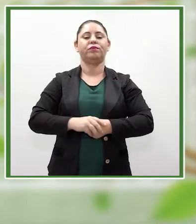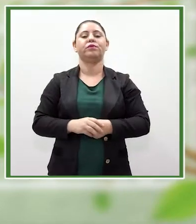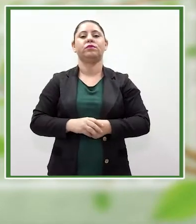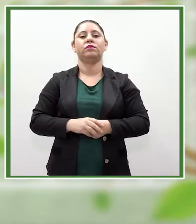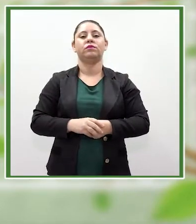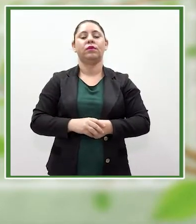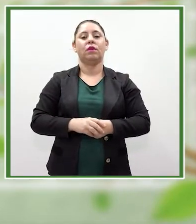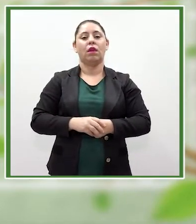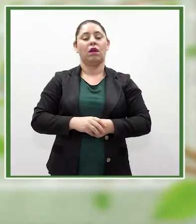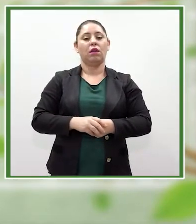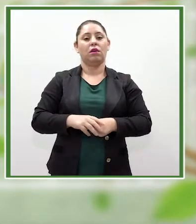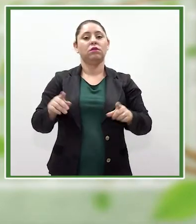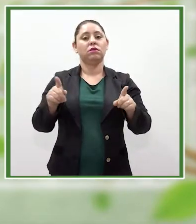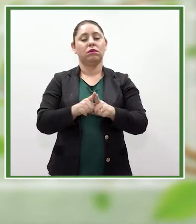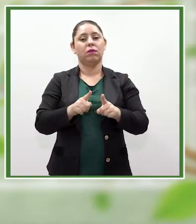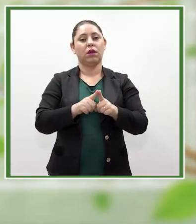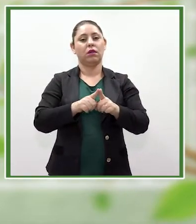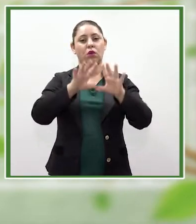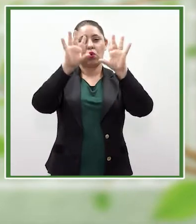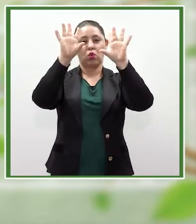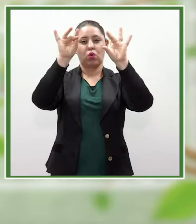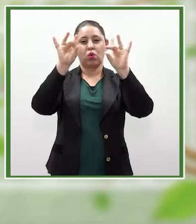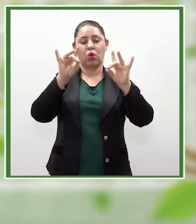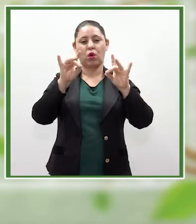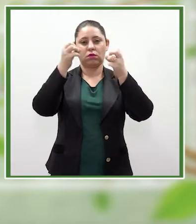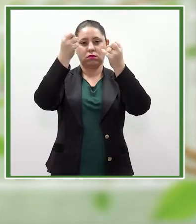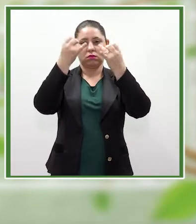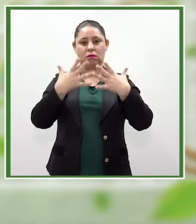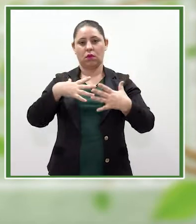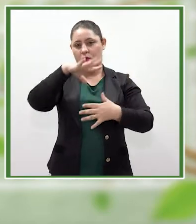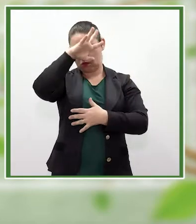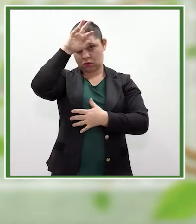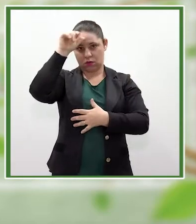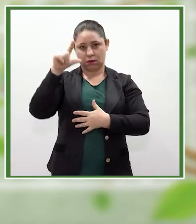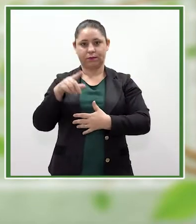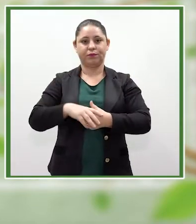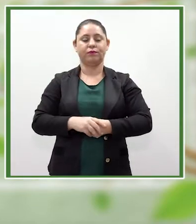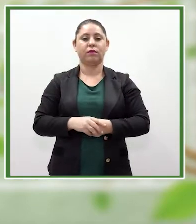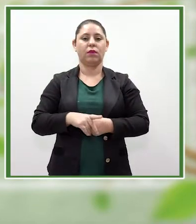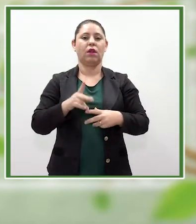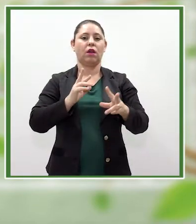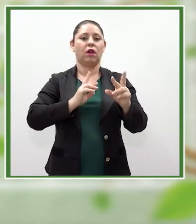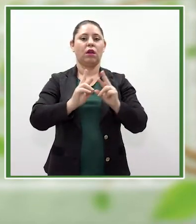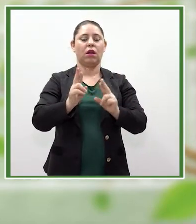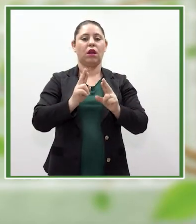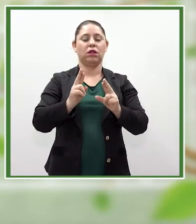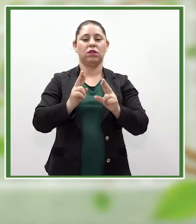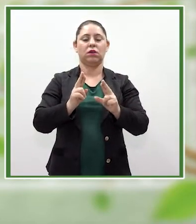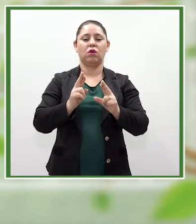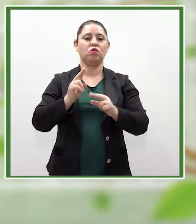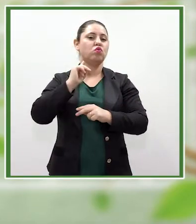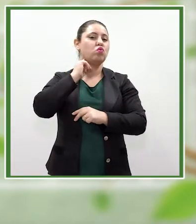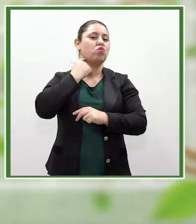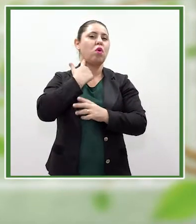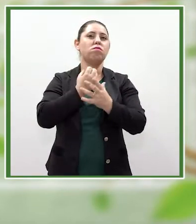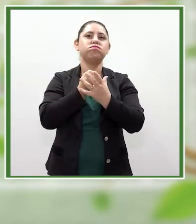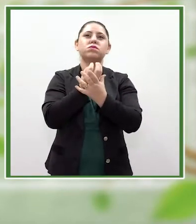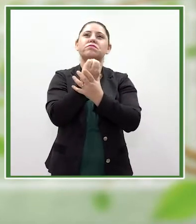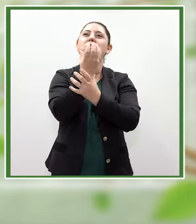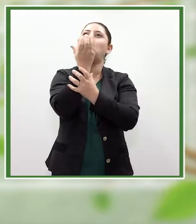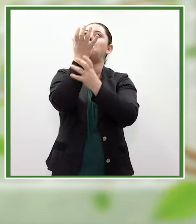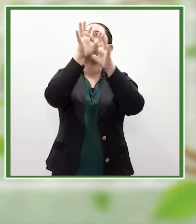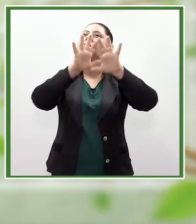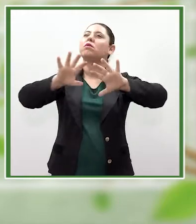68 milhões de toneladas de CO2 equivalente, que correspondem a apenas 3,1% das emissões do Brasil. E o estado está